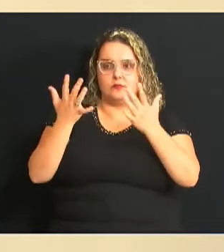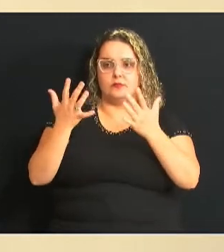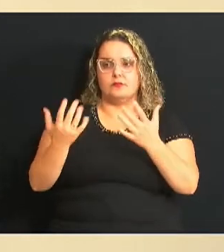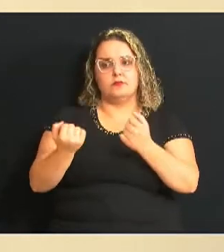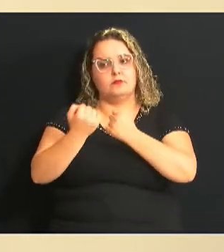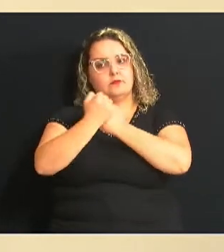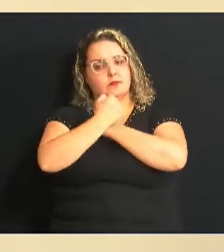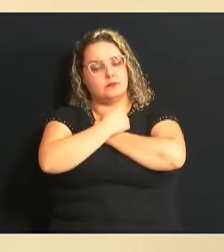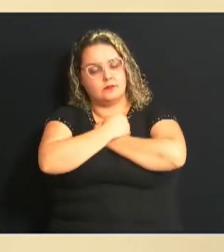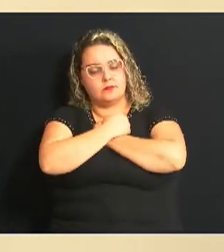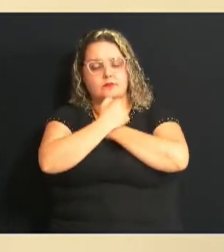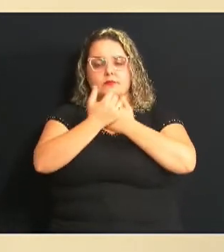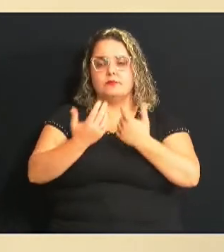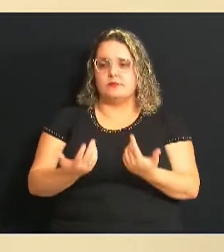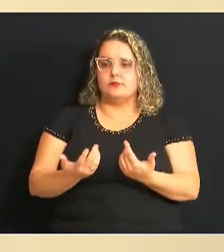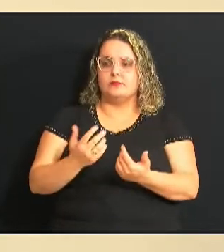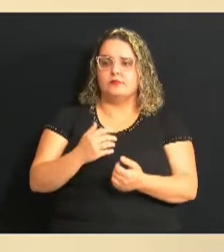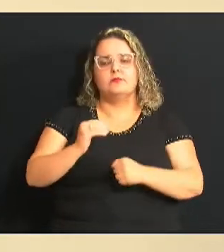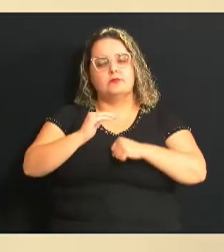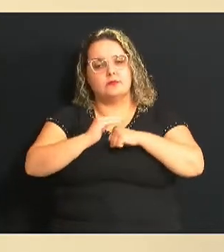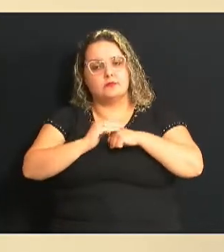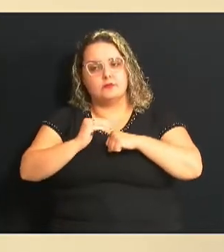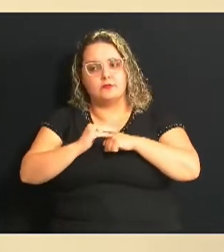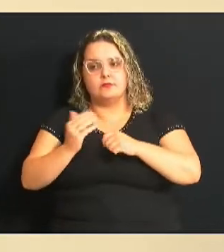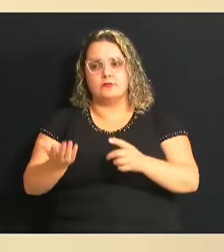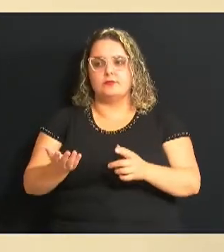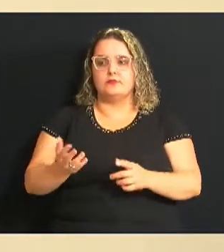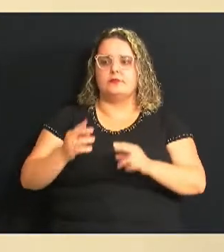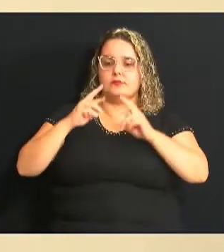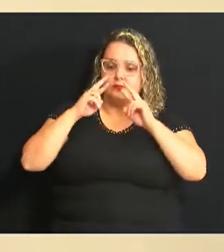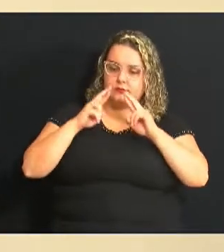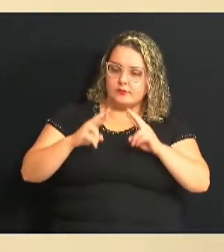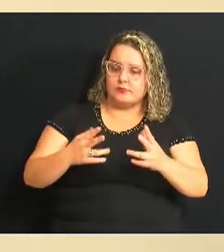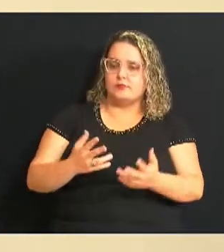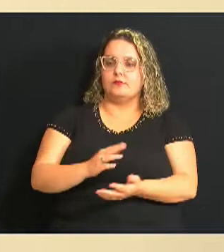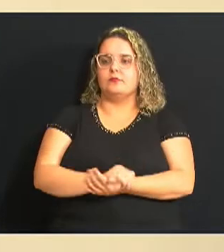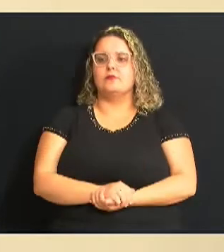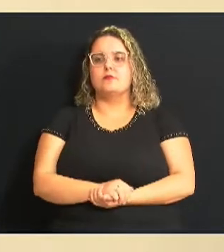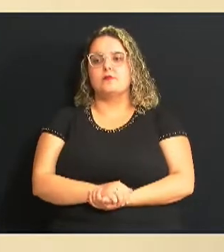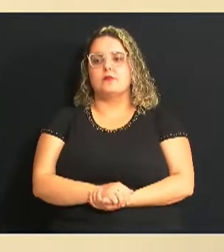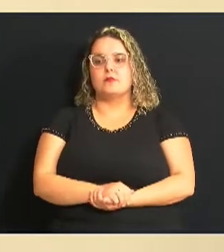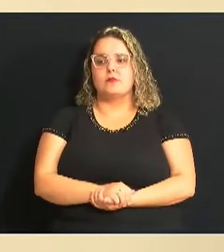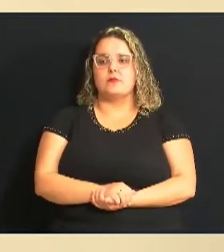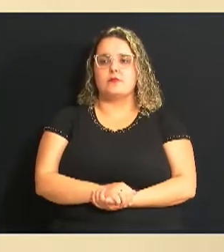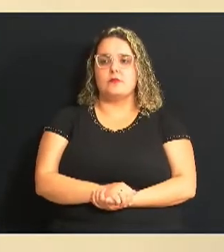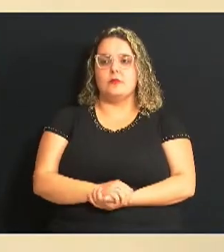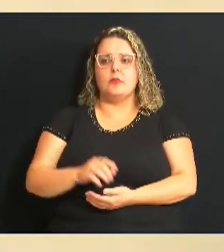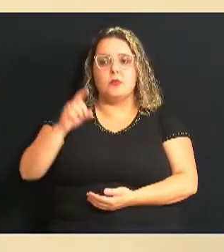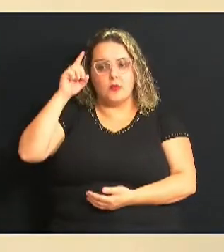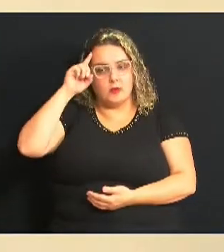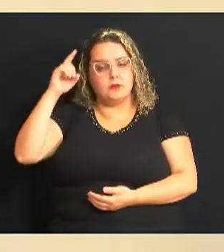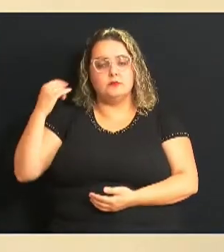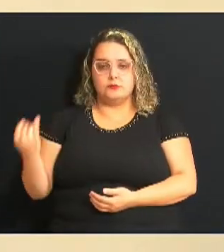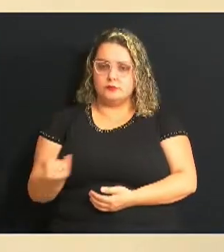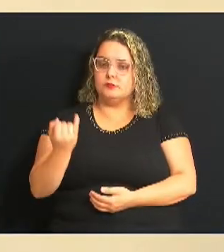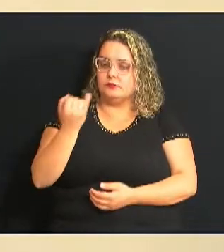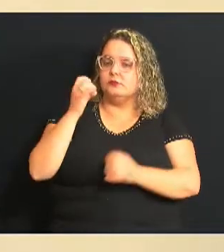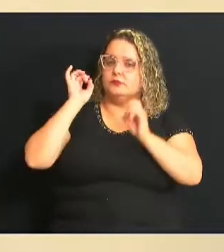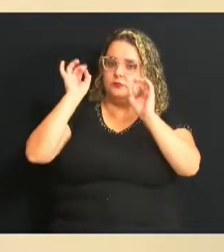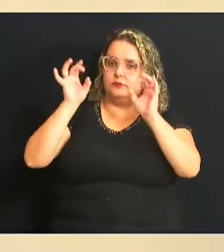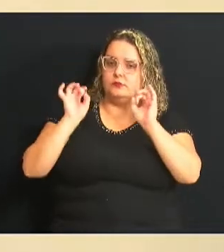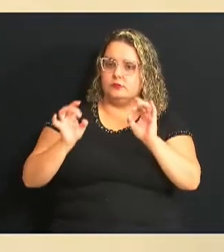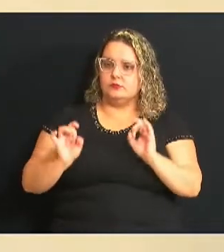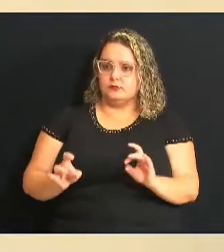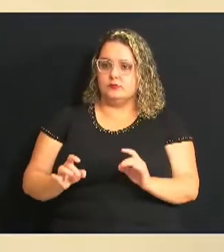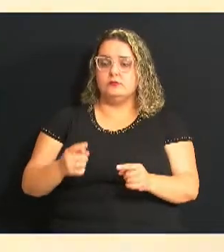abraço, o seu carinho, a sua consideração. É um dia muito ímpar, muito especial,